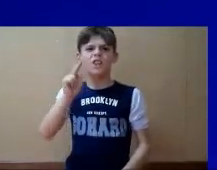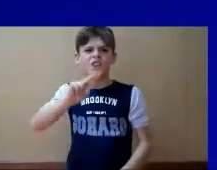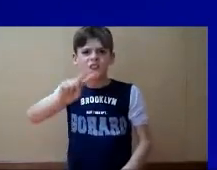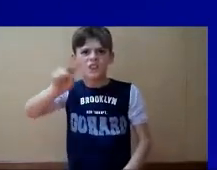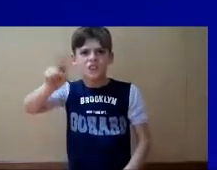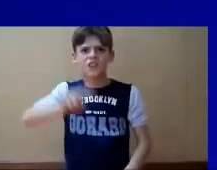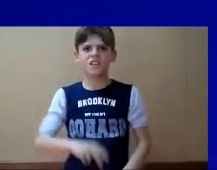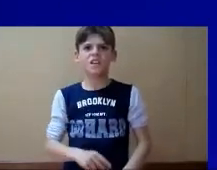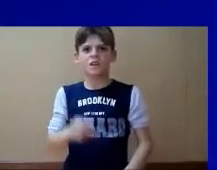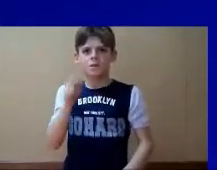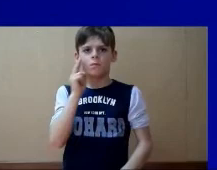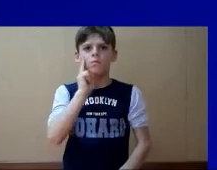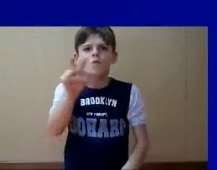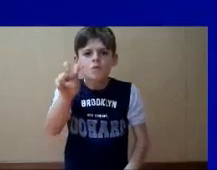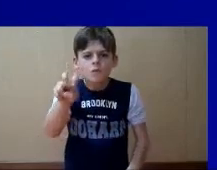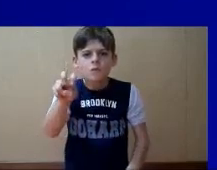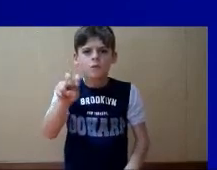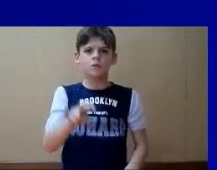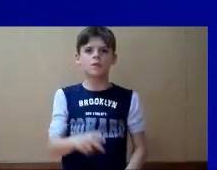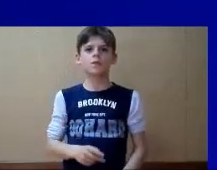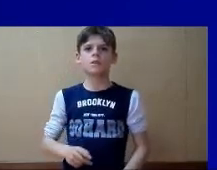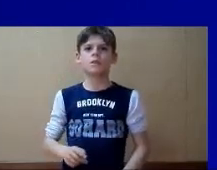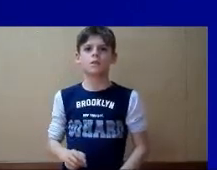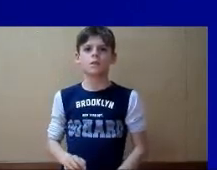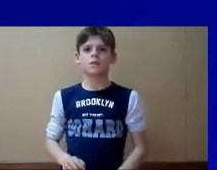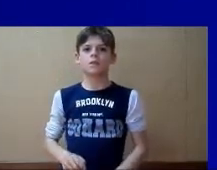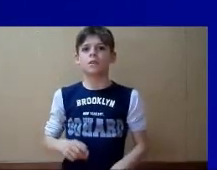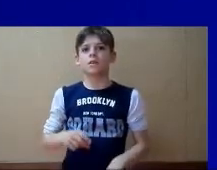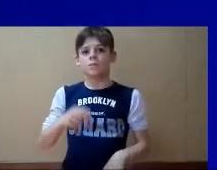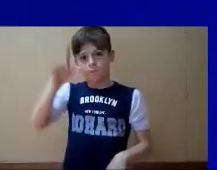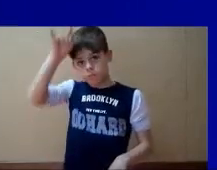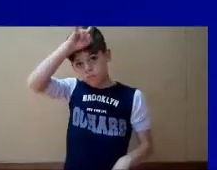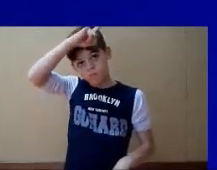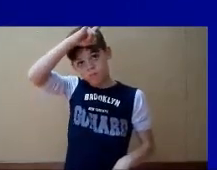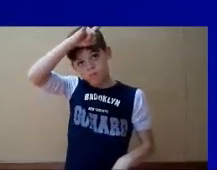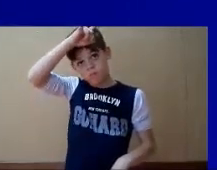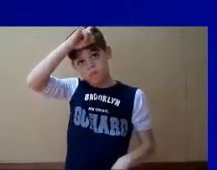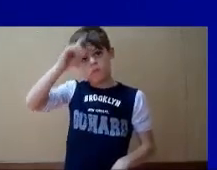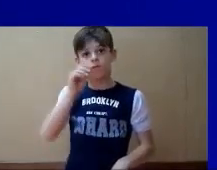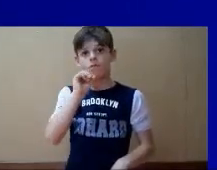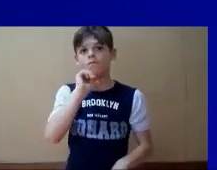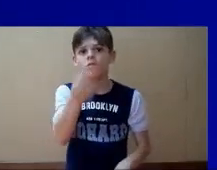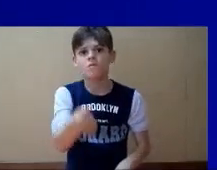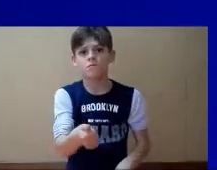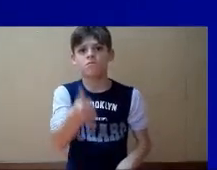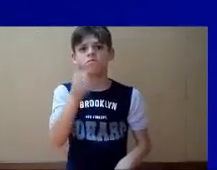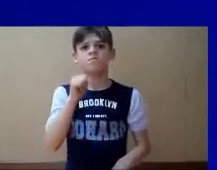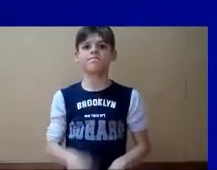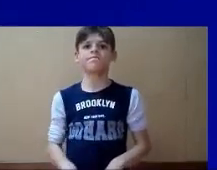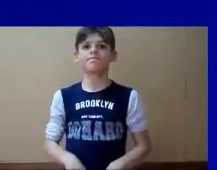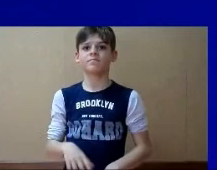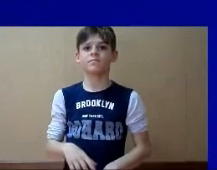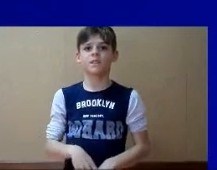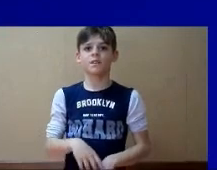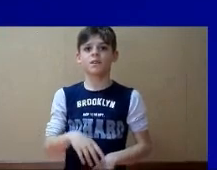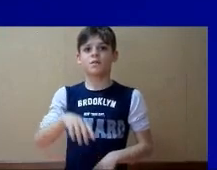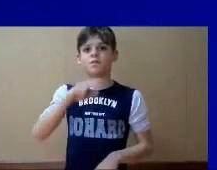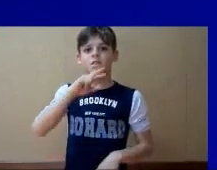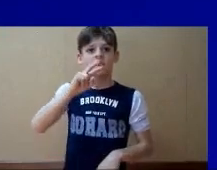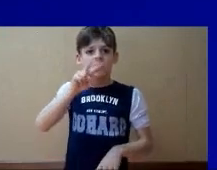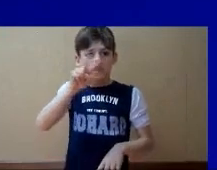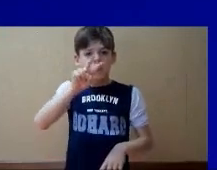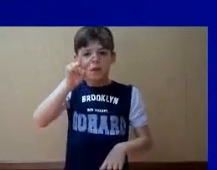pela horrenda serpente. Mas o touro foi vencido pelo efeito do veneno e